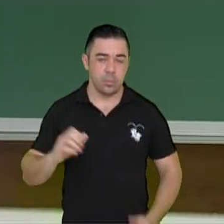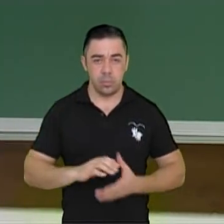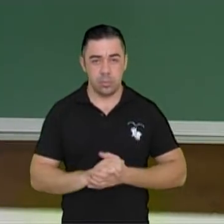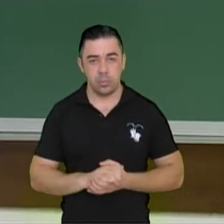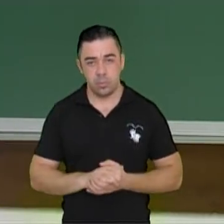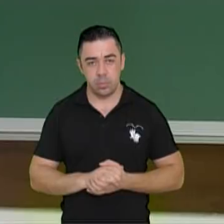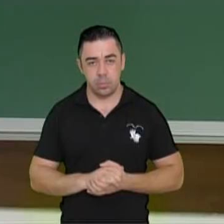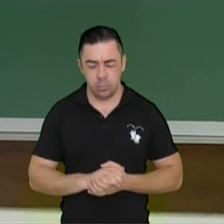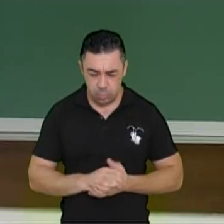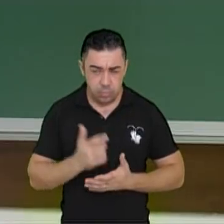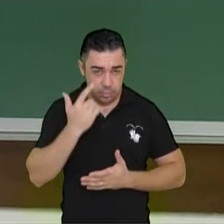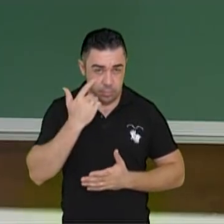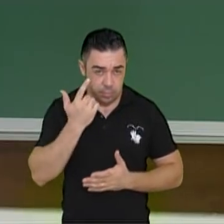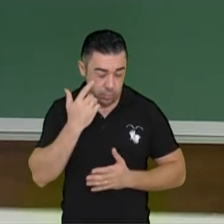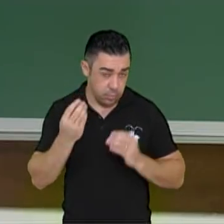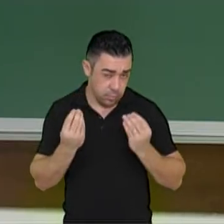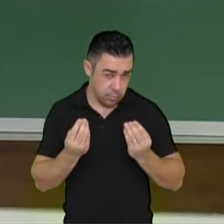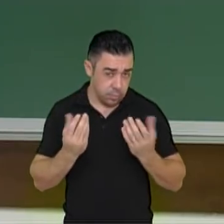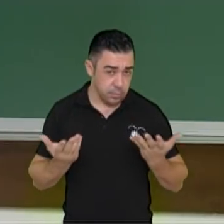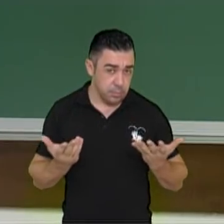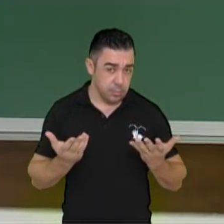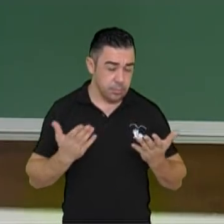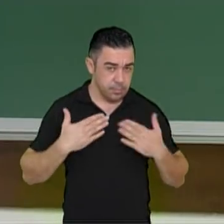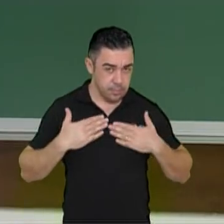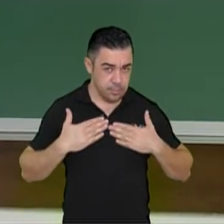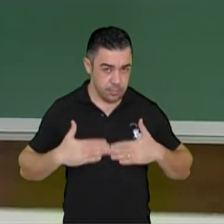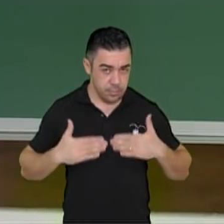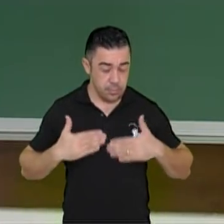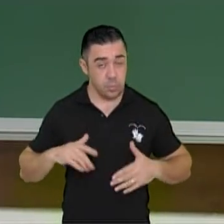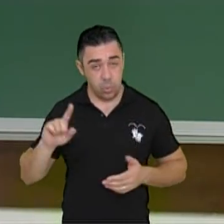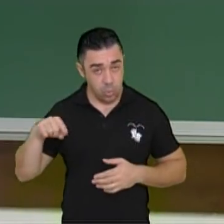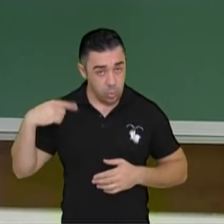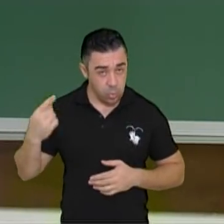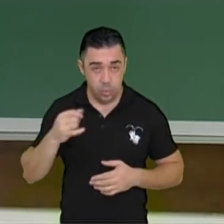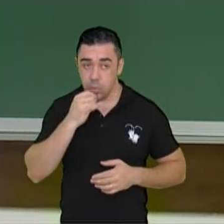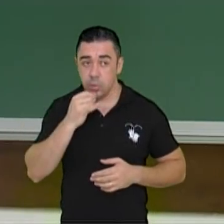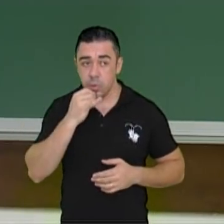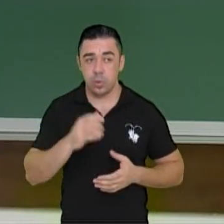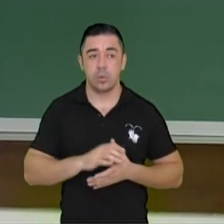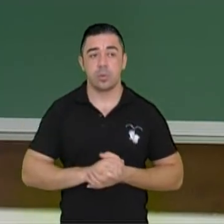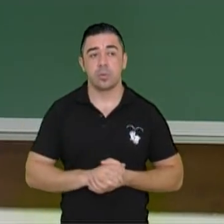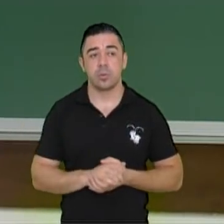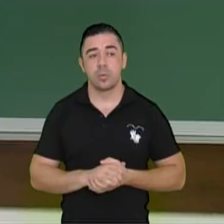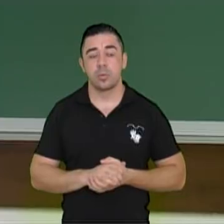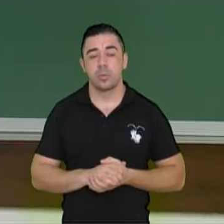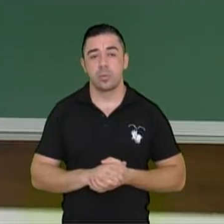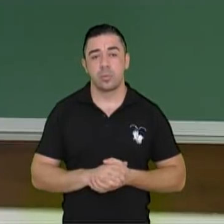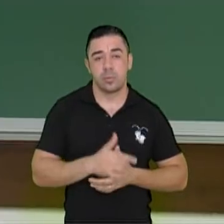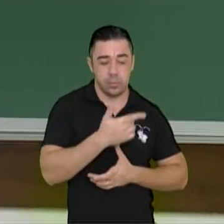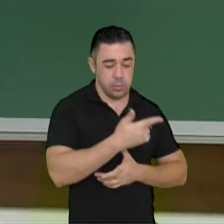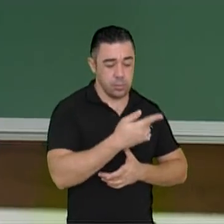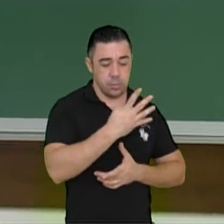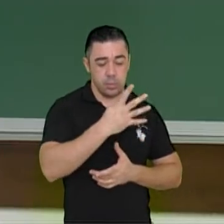0,50. Viram só? Tranquilo, né? Vamos para mais um exemplo então, ó.